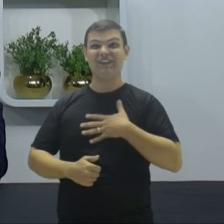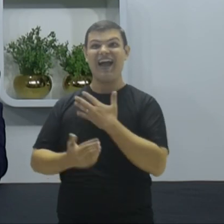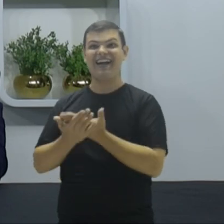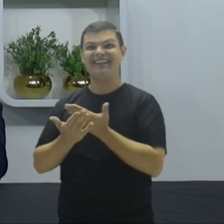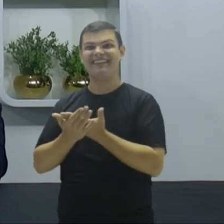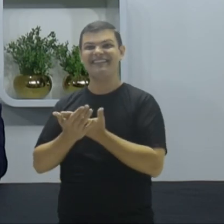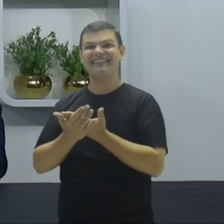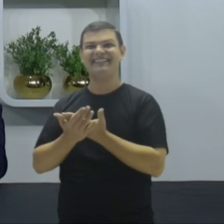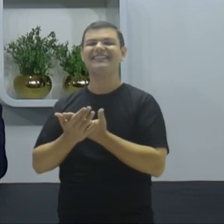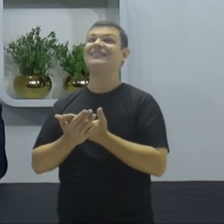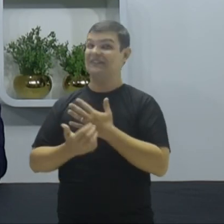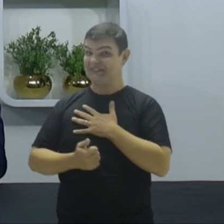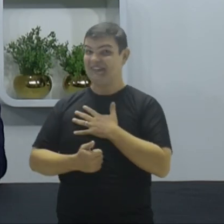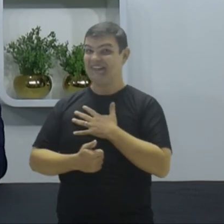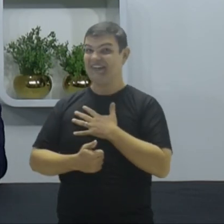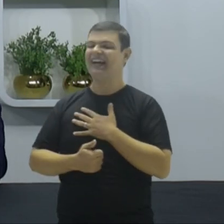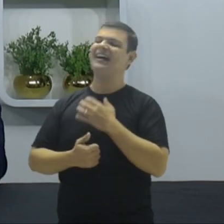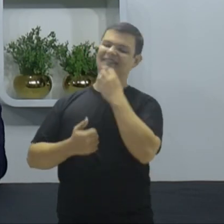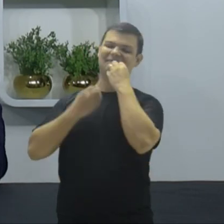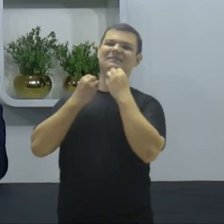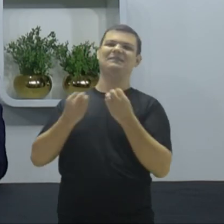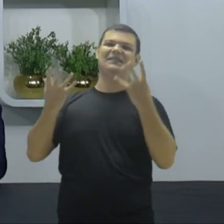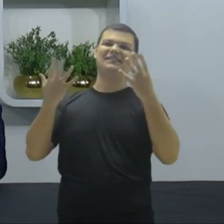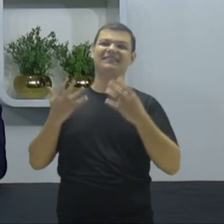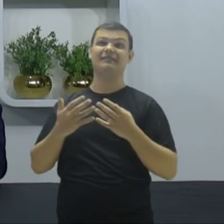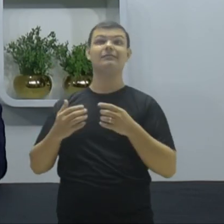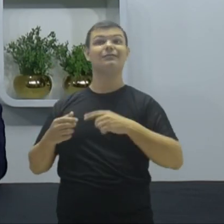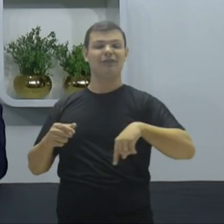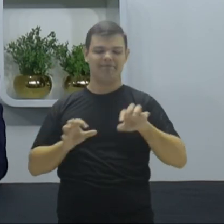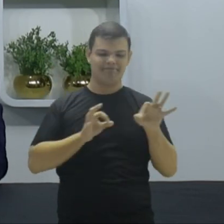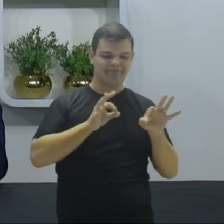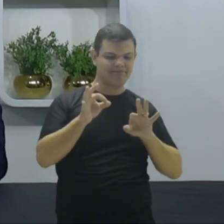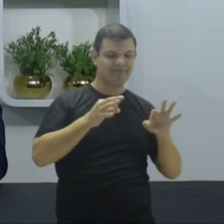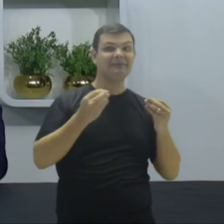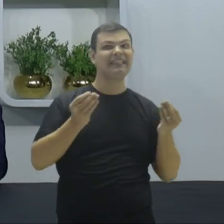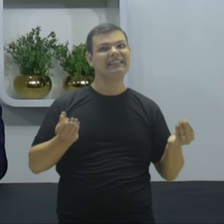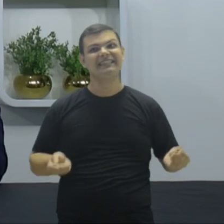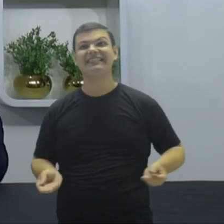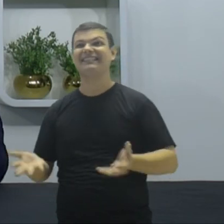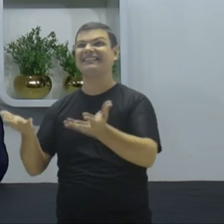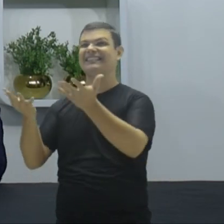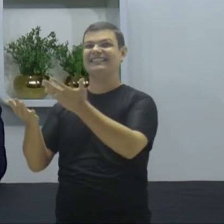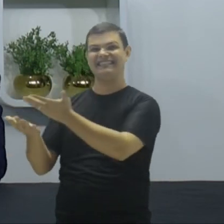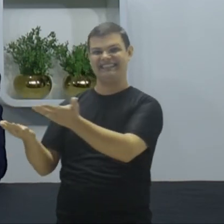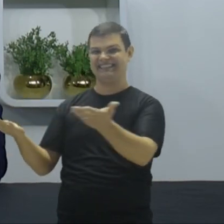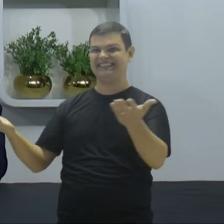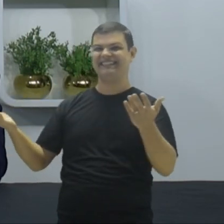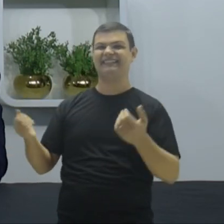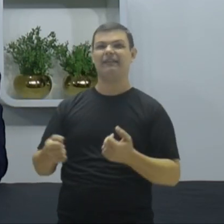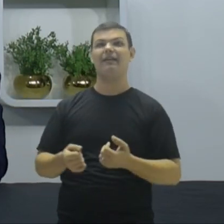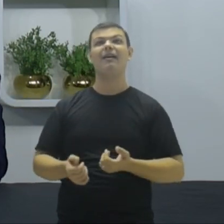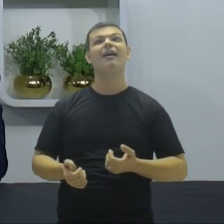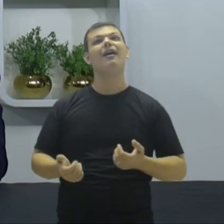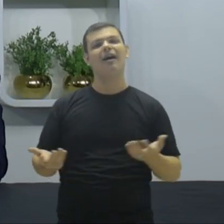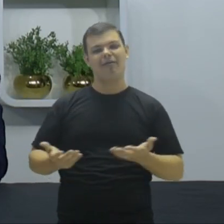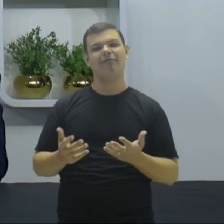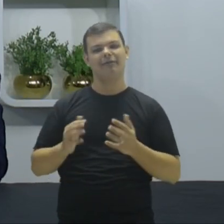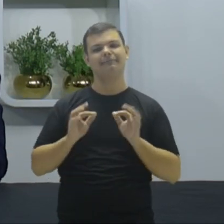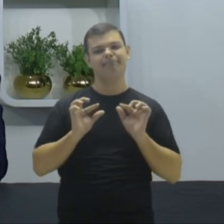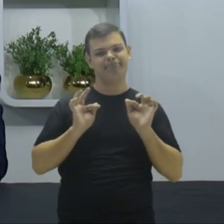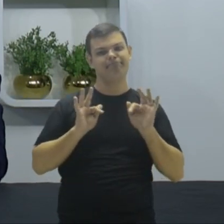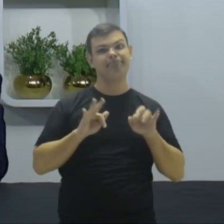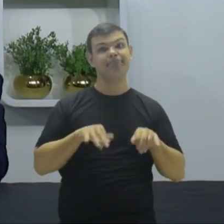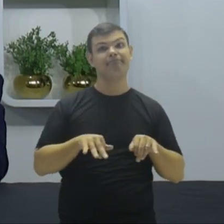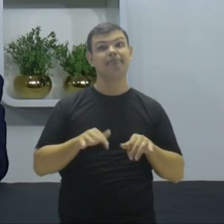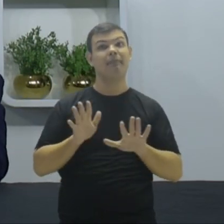aula? Gostaram? Que bom! Ela foi feita com carinho para vocês. Agora, nós estamos chegando no final.